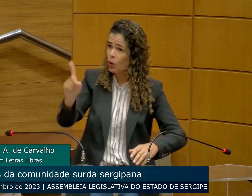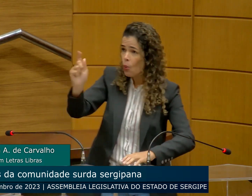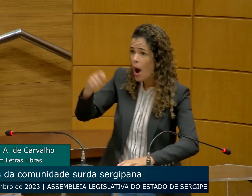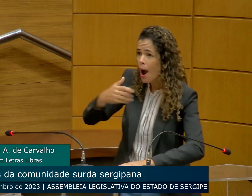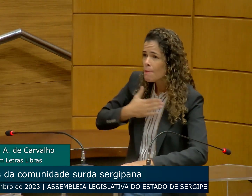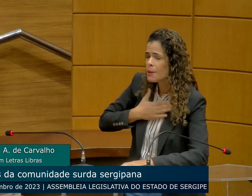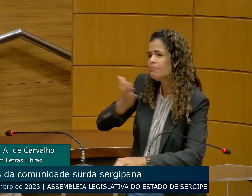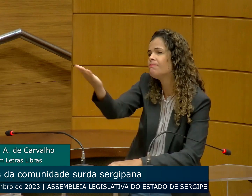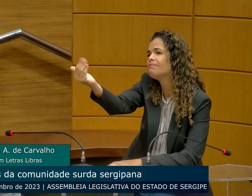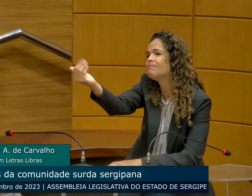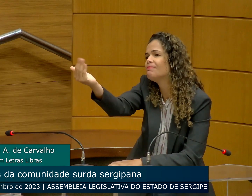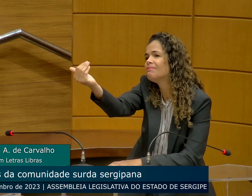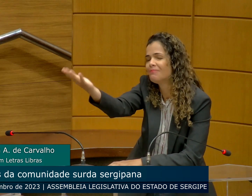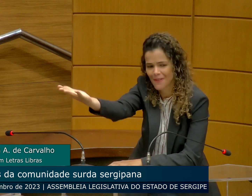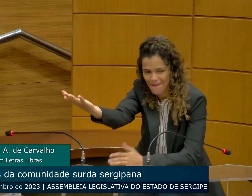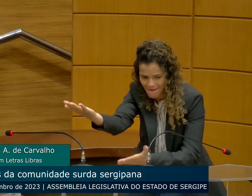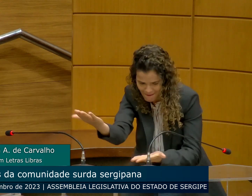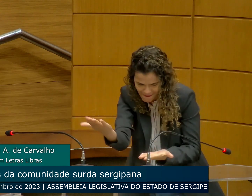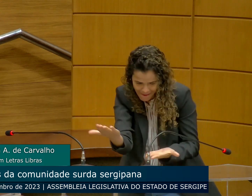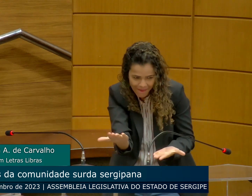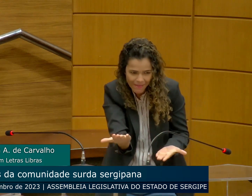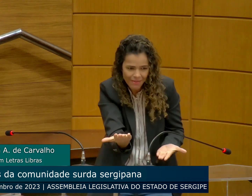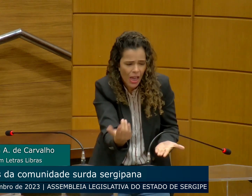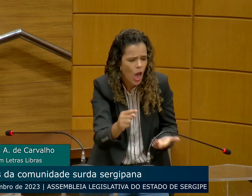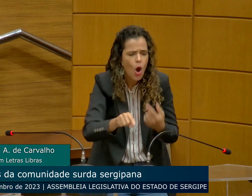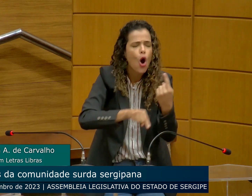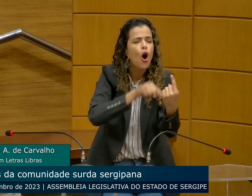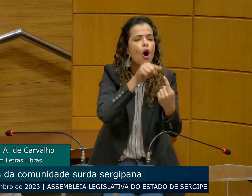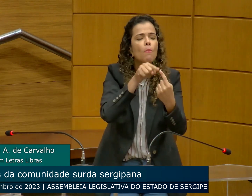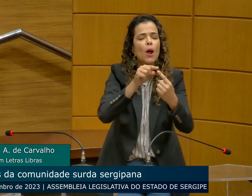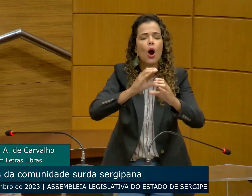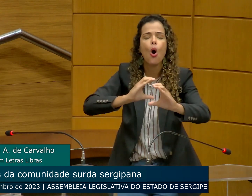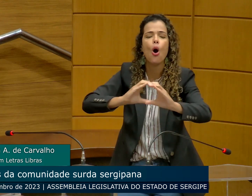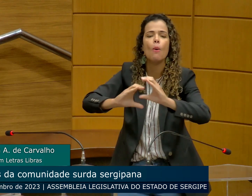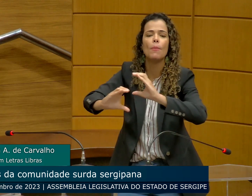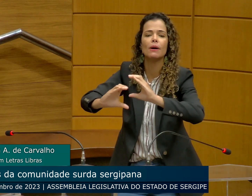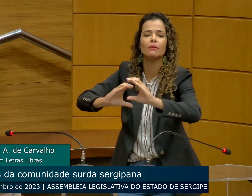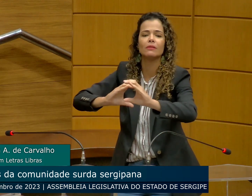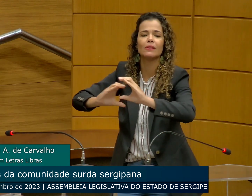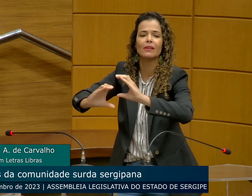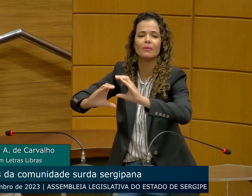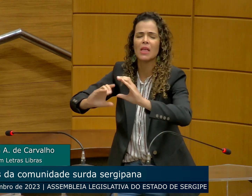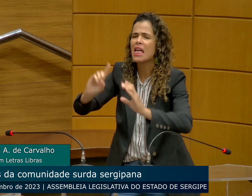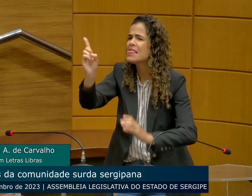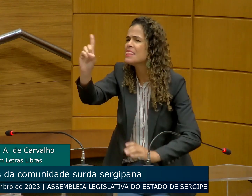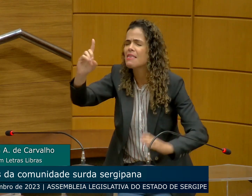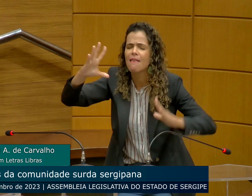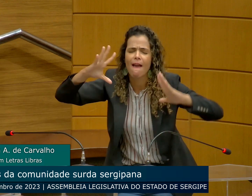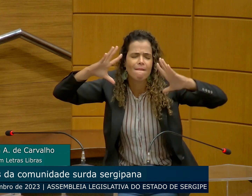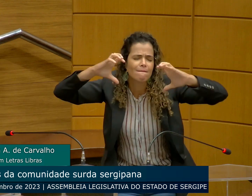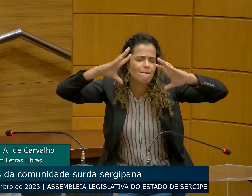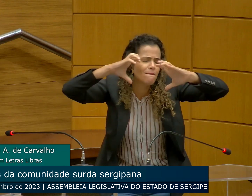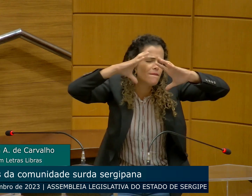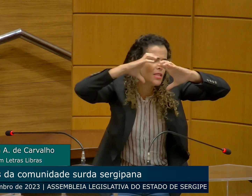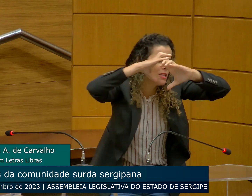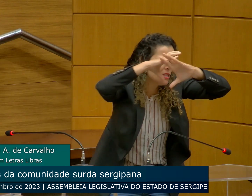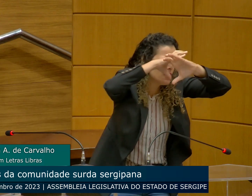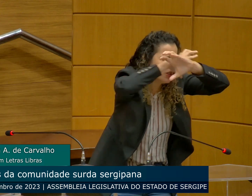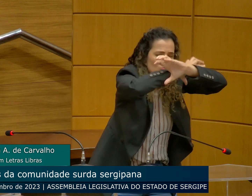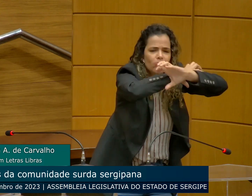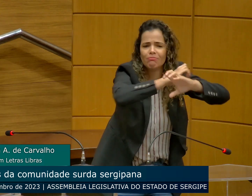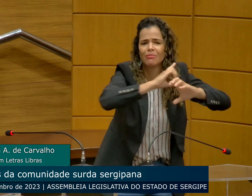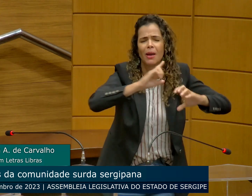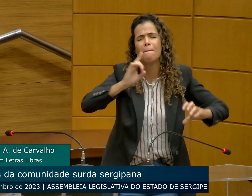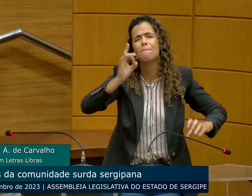vai conseguir, não, porque ela é surda. Não, venha, eu vou mostrar para você que nós somos iguais, pode existir a